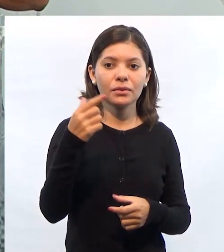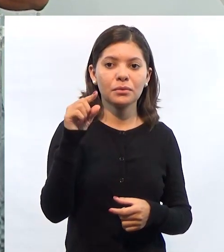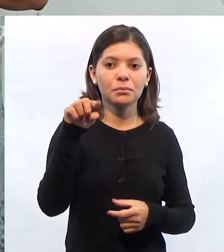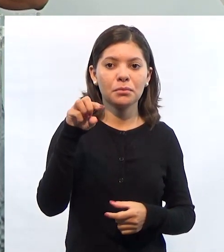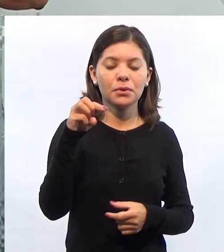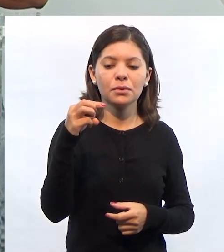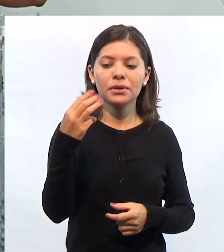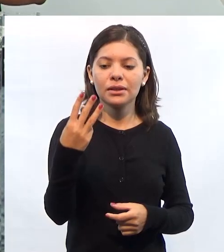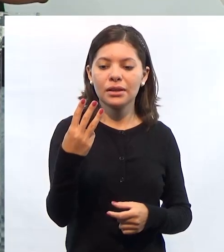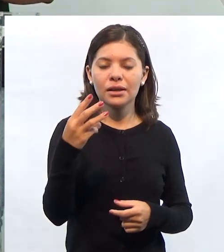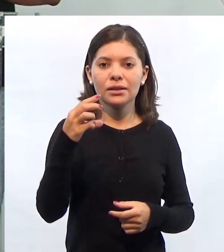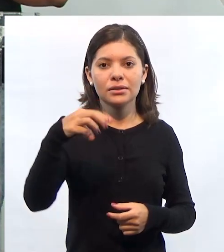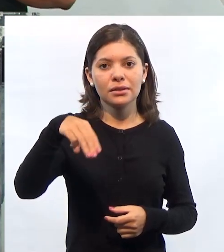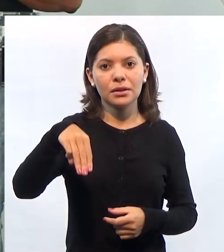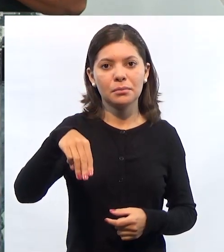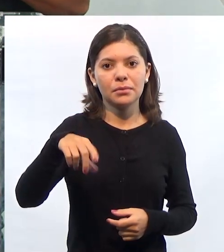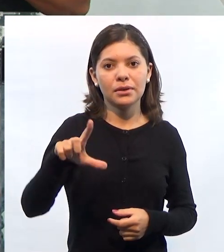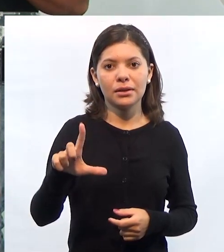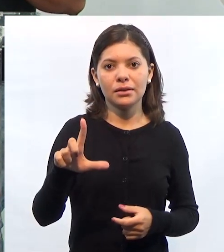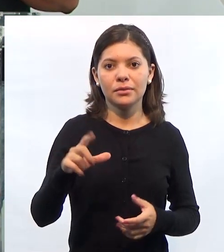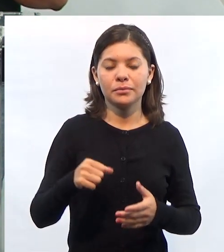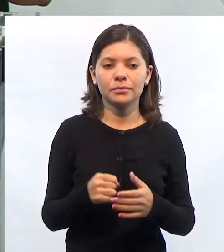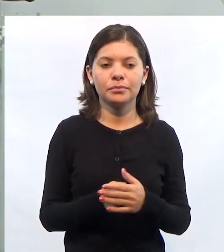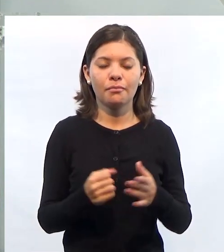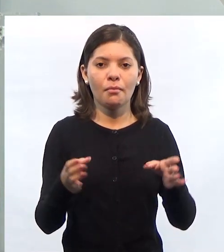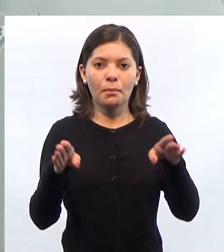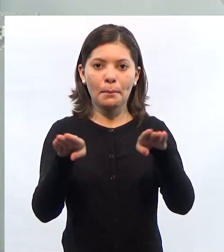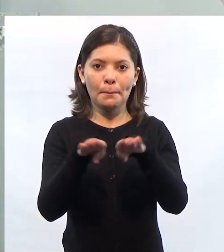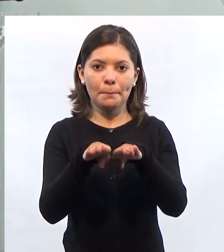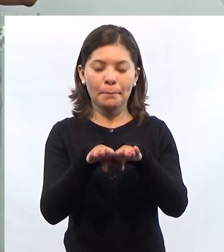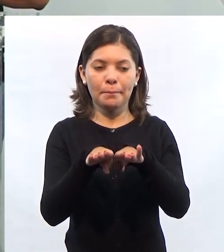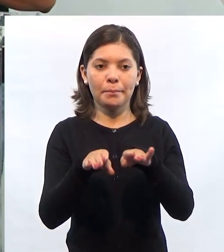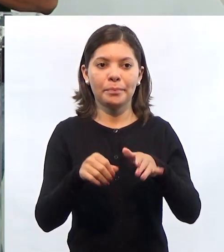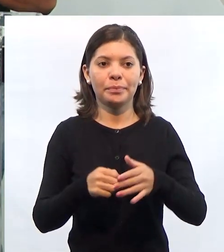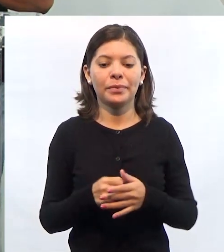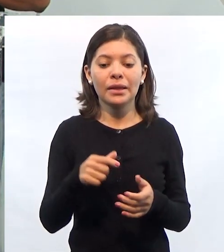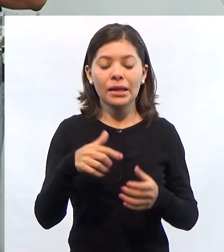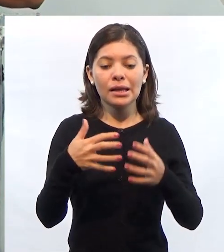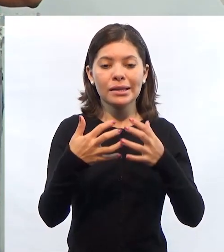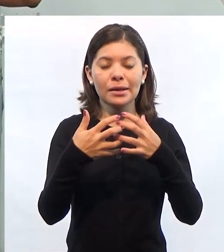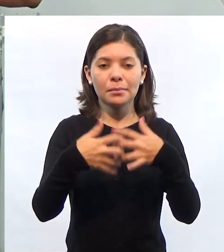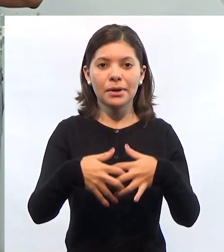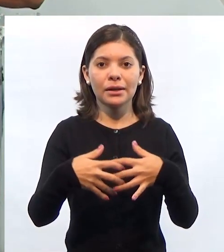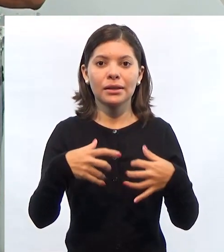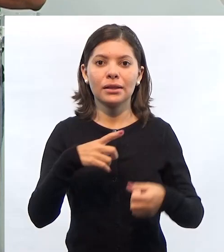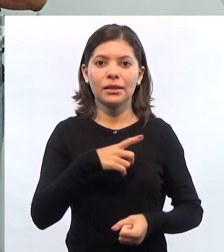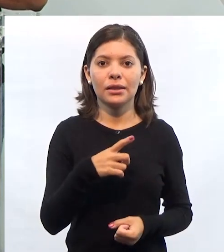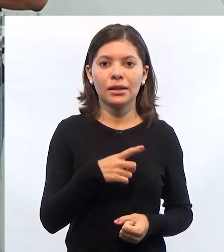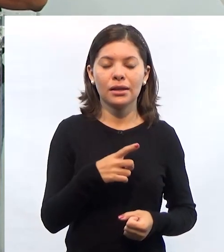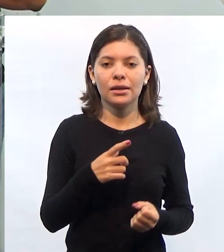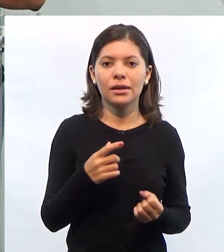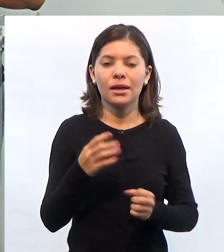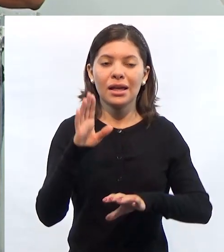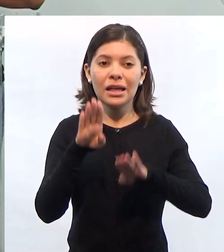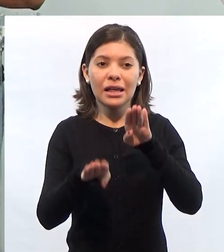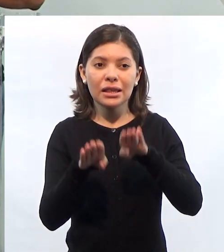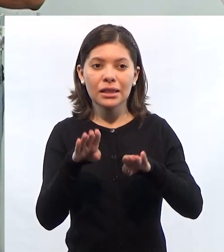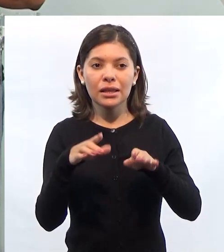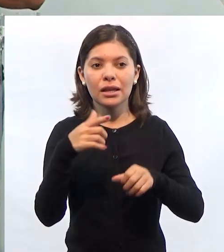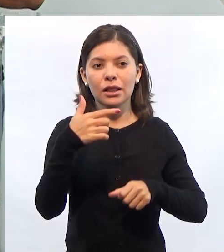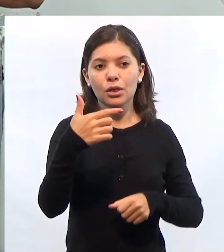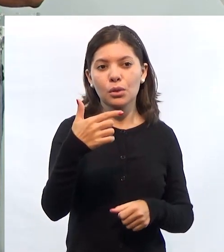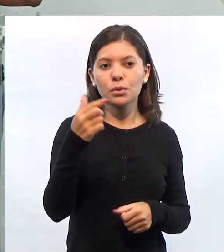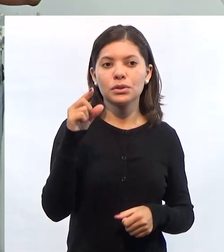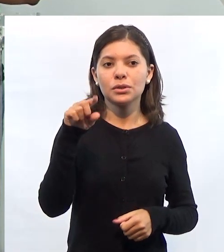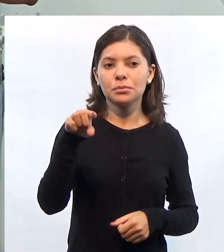2003 ml e ela vai estabelecer olha se a máquina tiver é entre